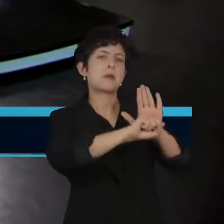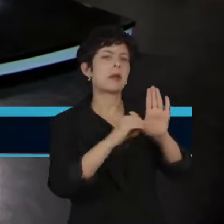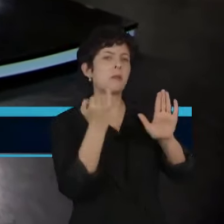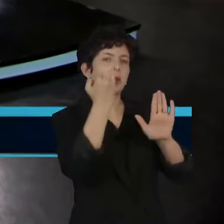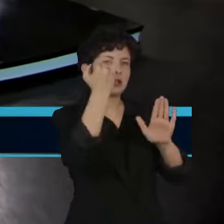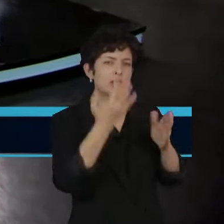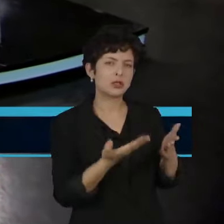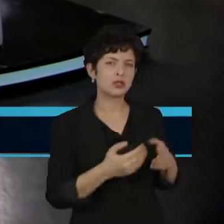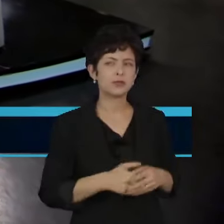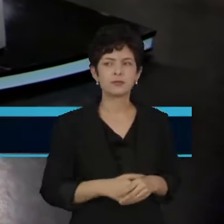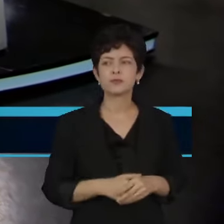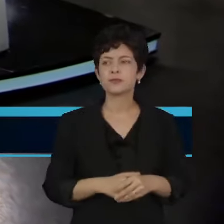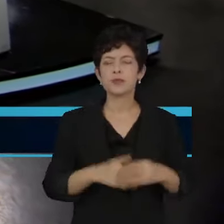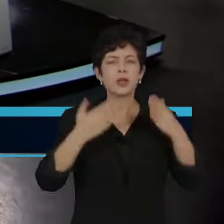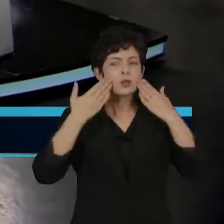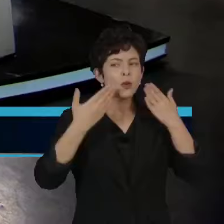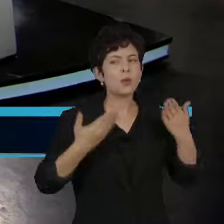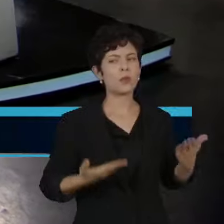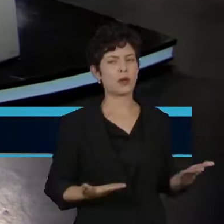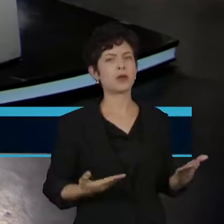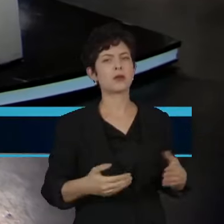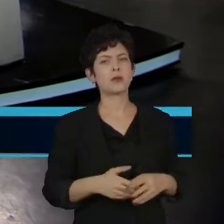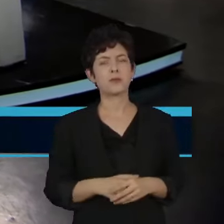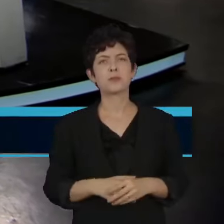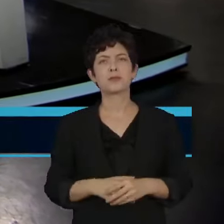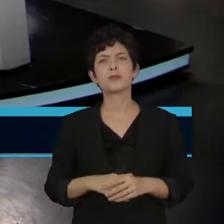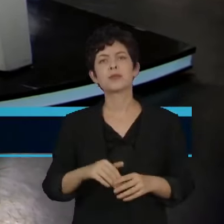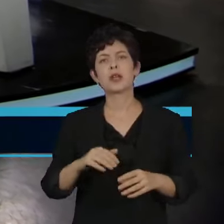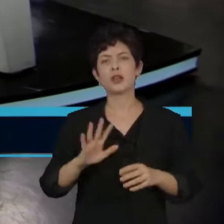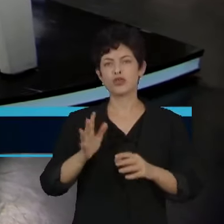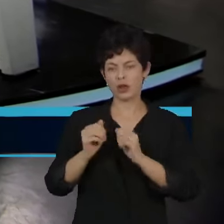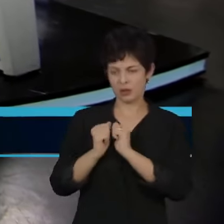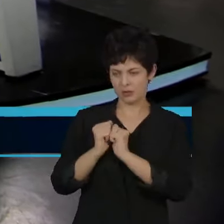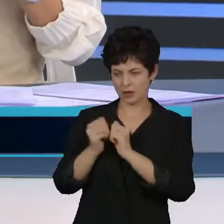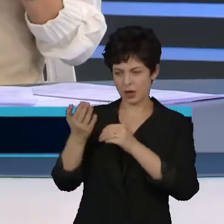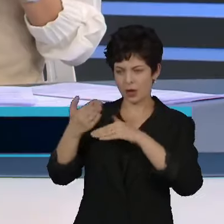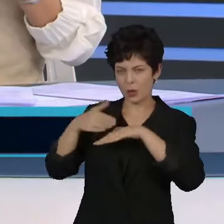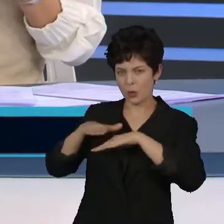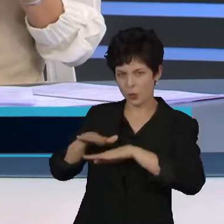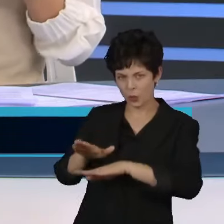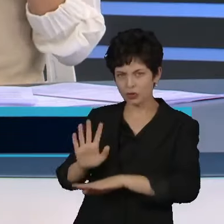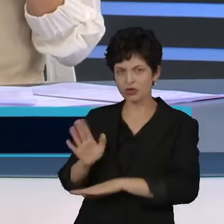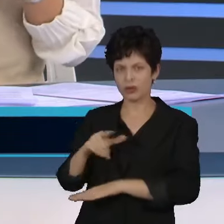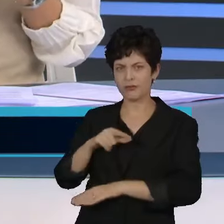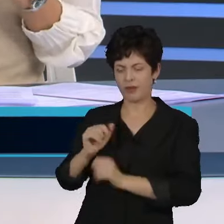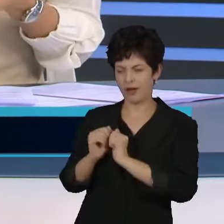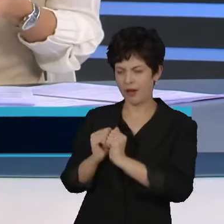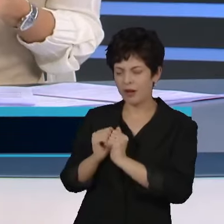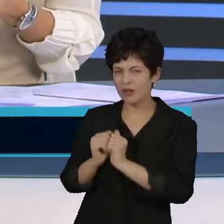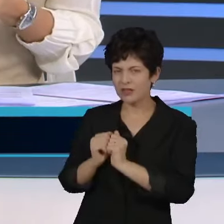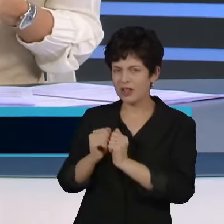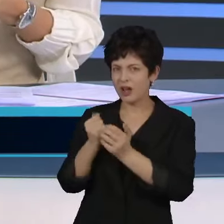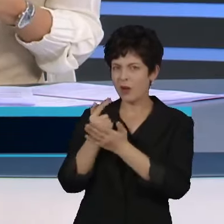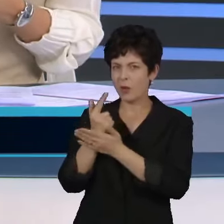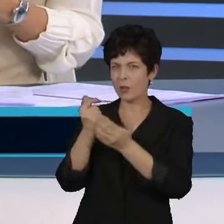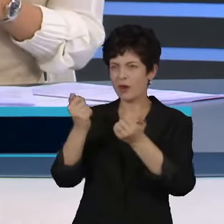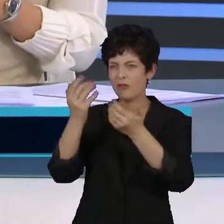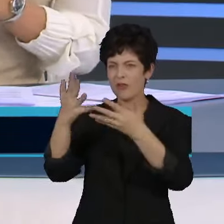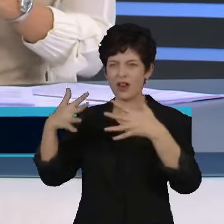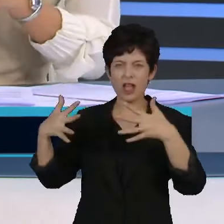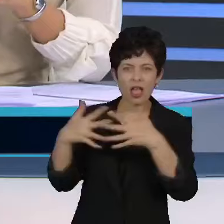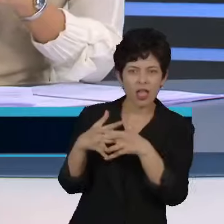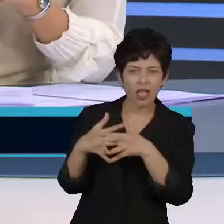questão do arroz. Se o Rio Grande do Sul já tem estoque de arroz, na sua opinião, a decisão de importar foi